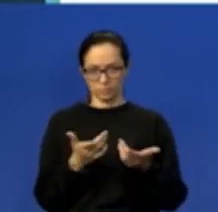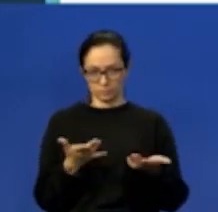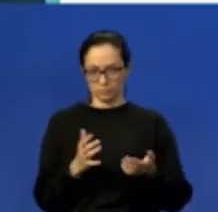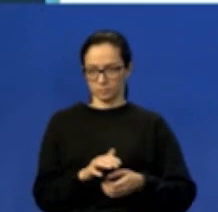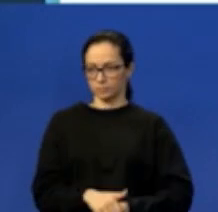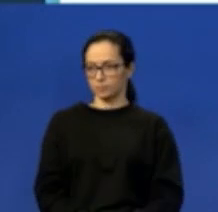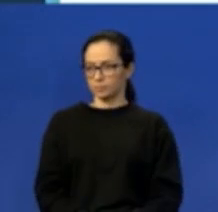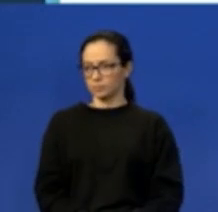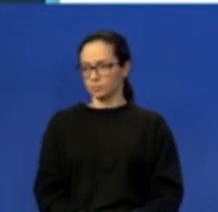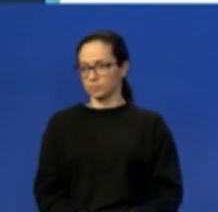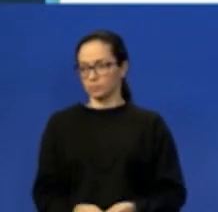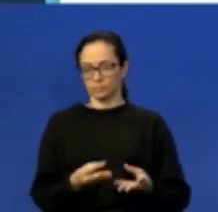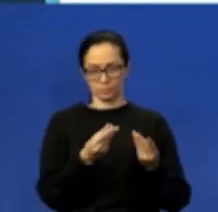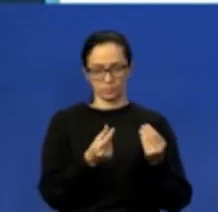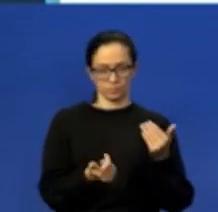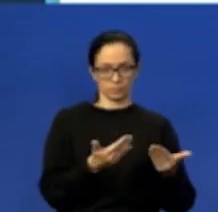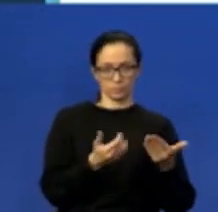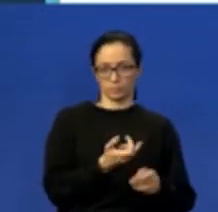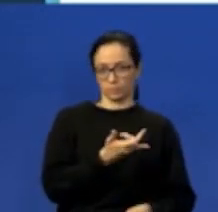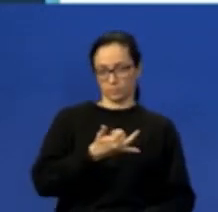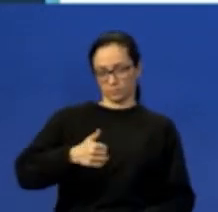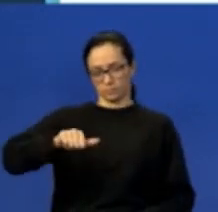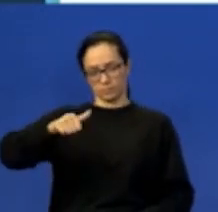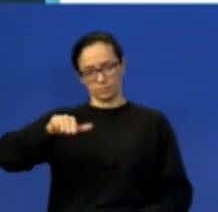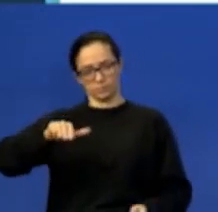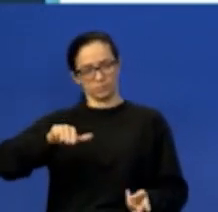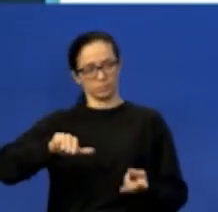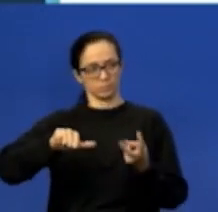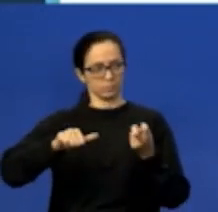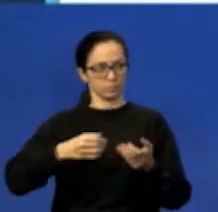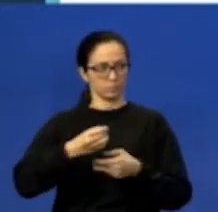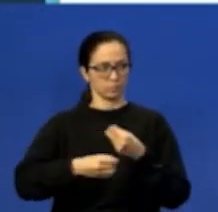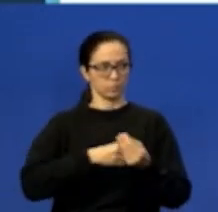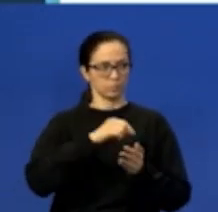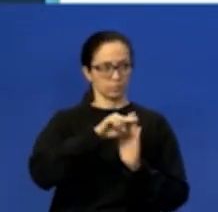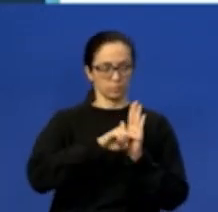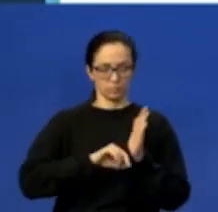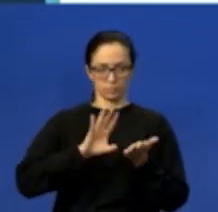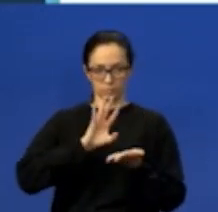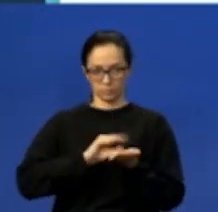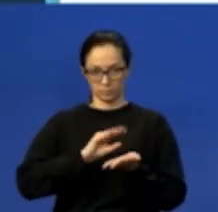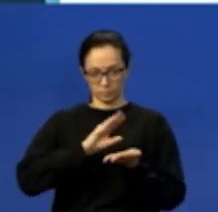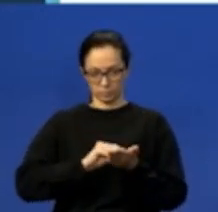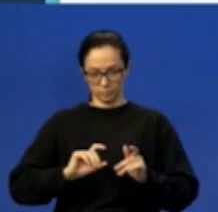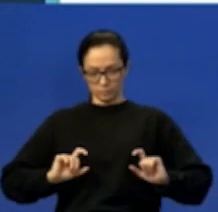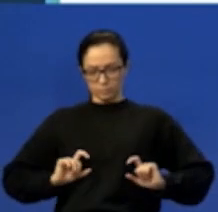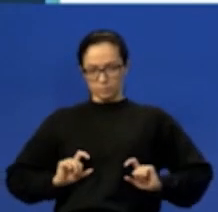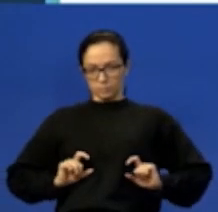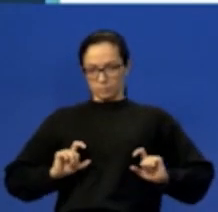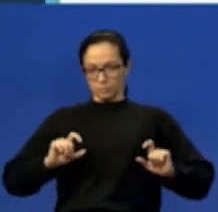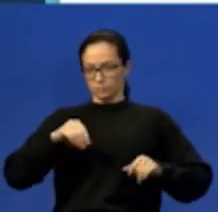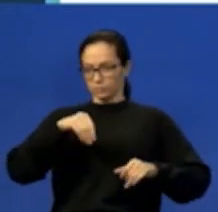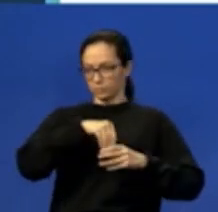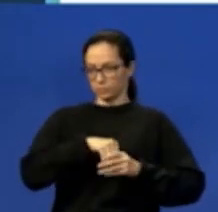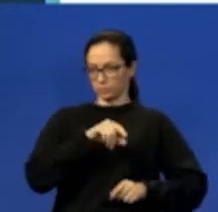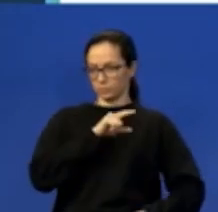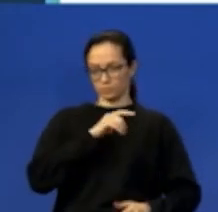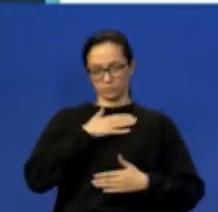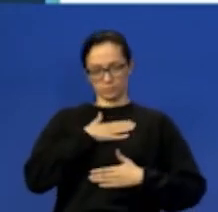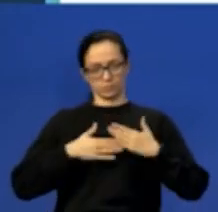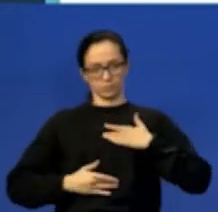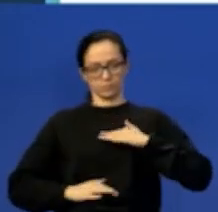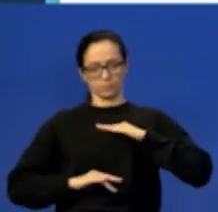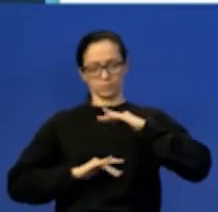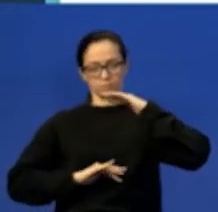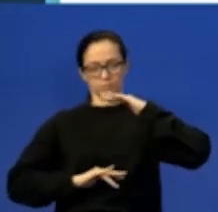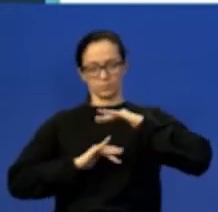orgânicas. A densidade, que ajuda a avaliar a função da filtração e concentração renal, né, e o estado da hidratação do corpo. Os valores